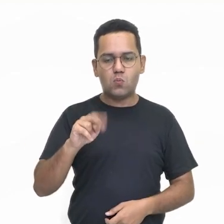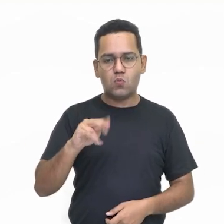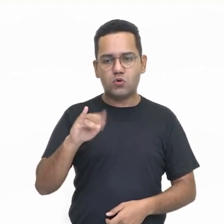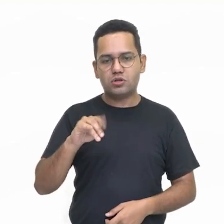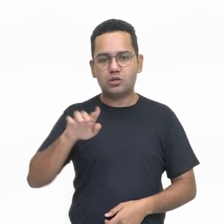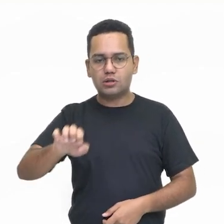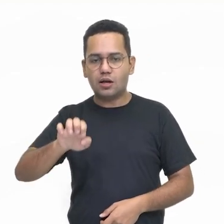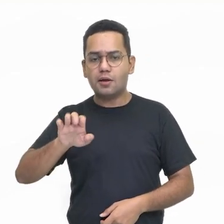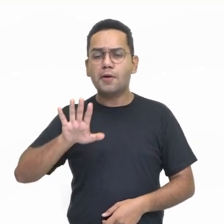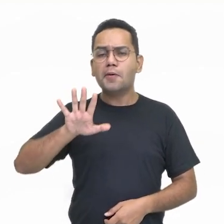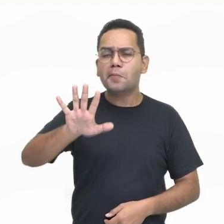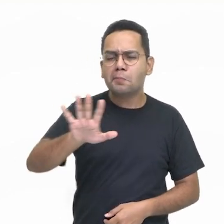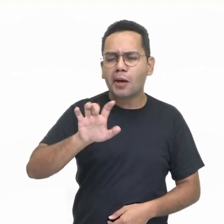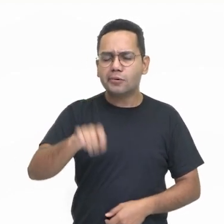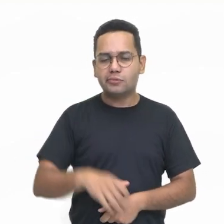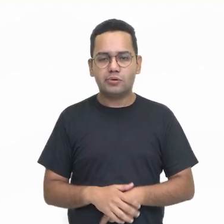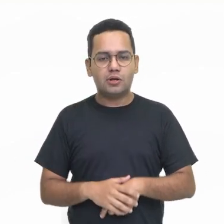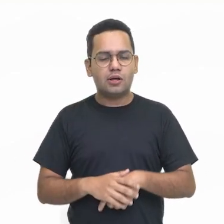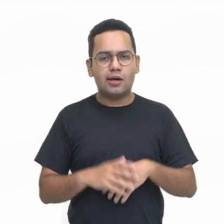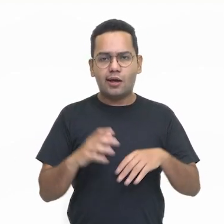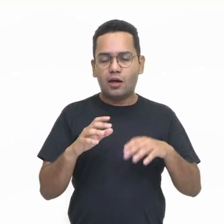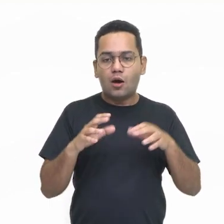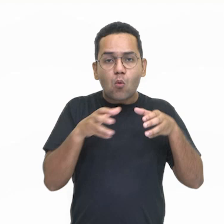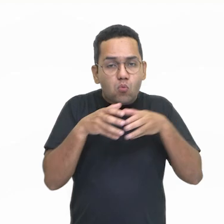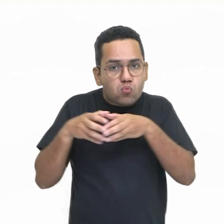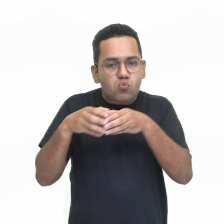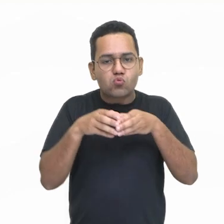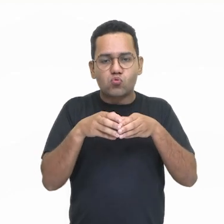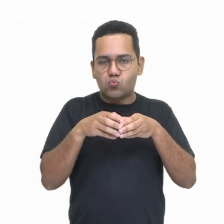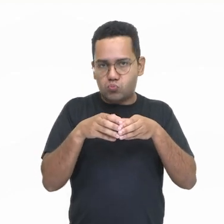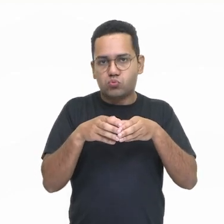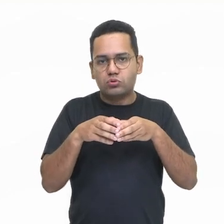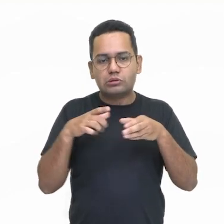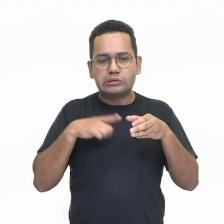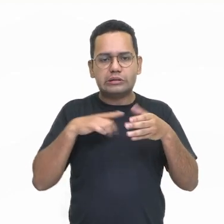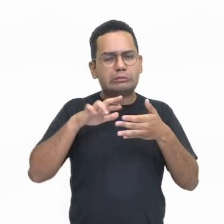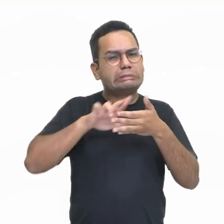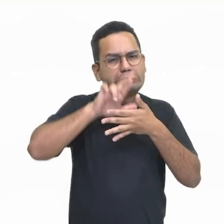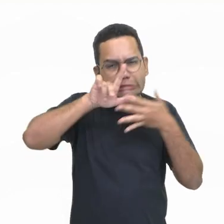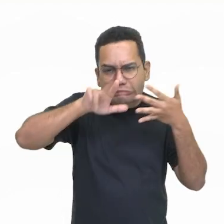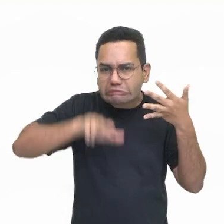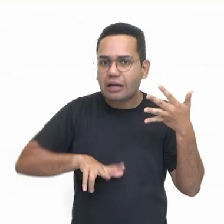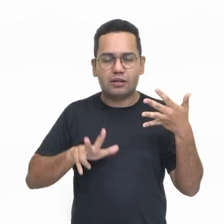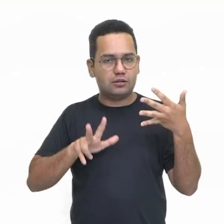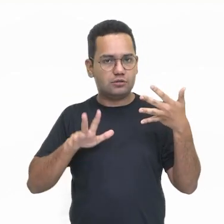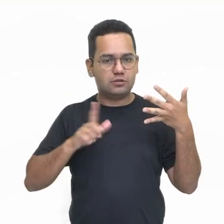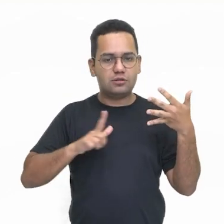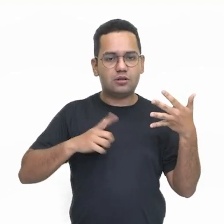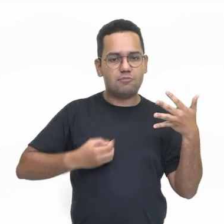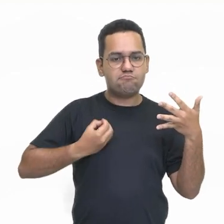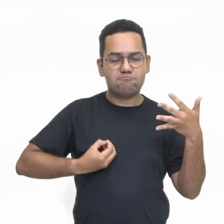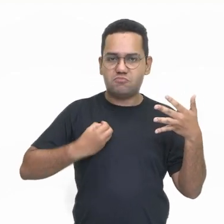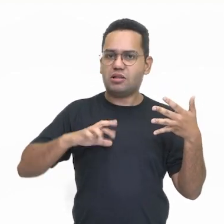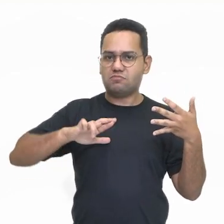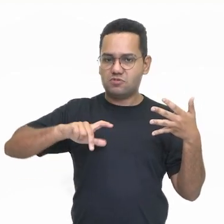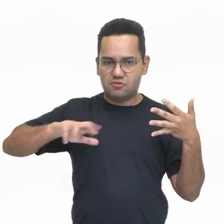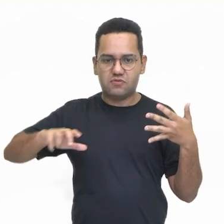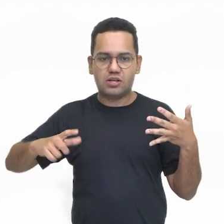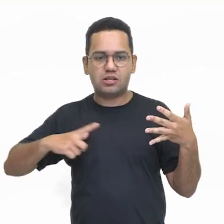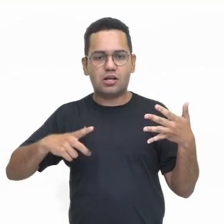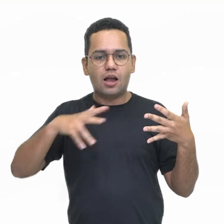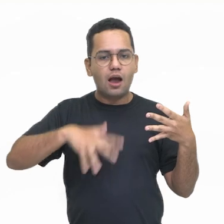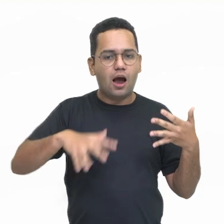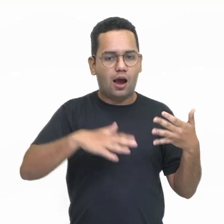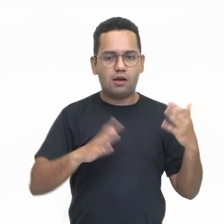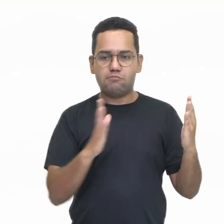de diferentes espécies que coabitam numa mesma região em um determinado período de tempo